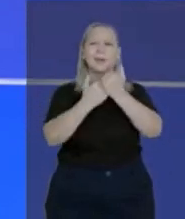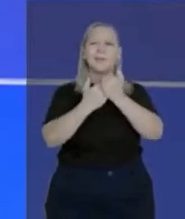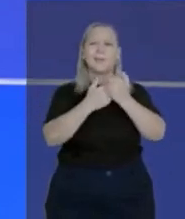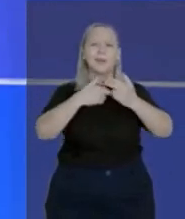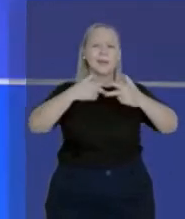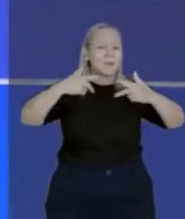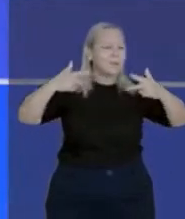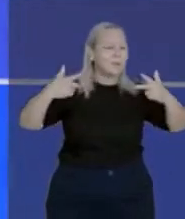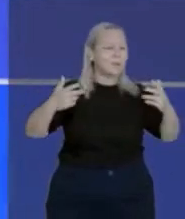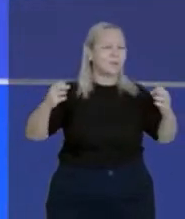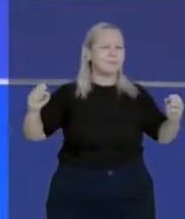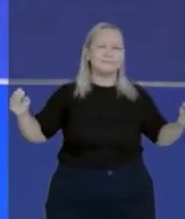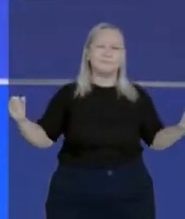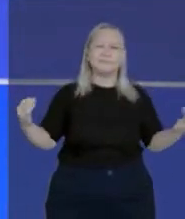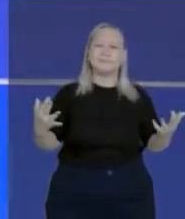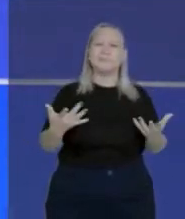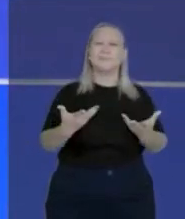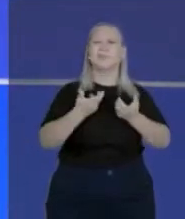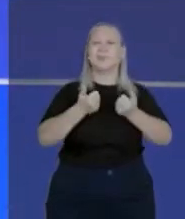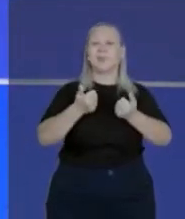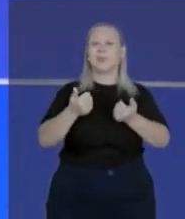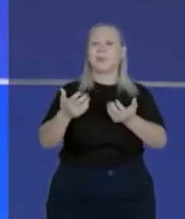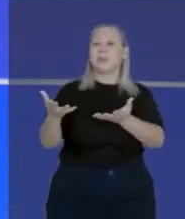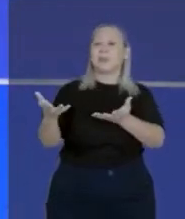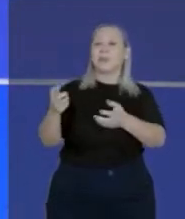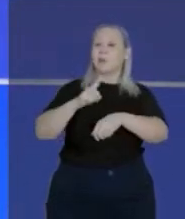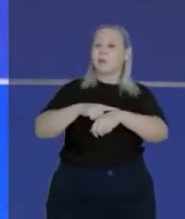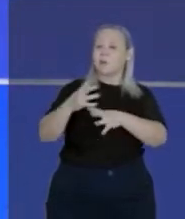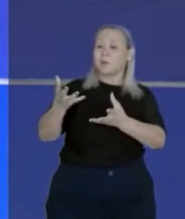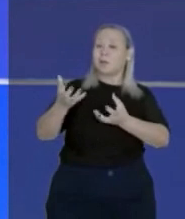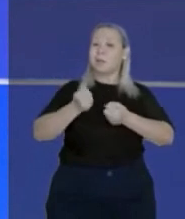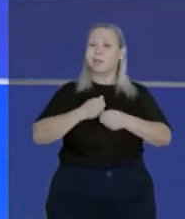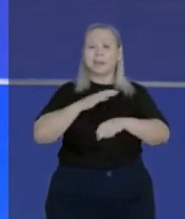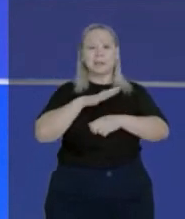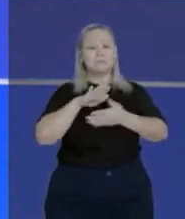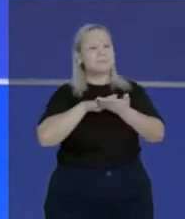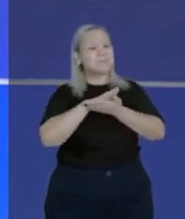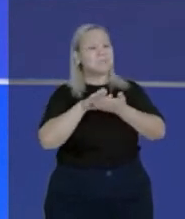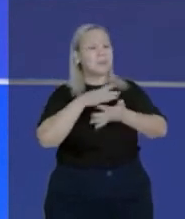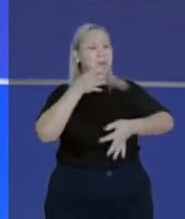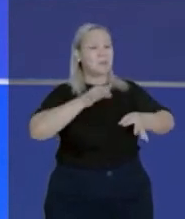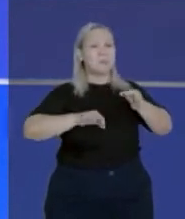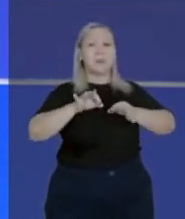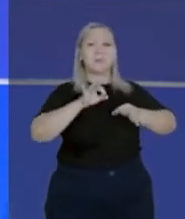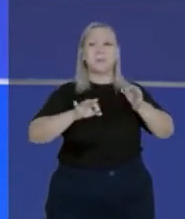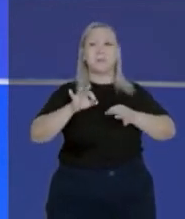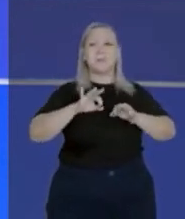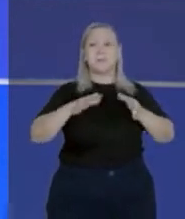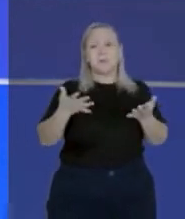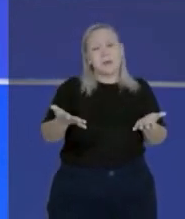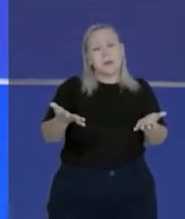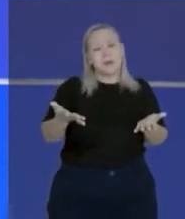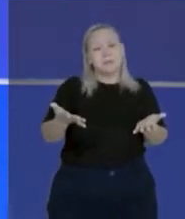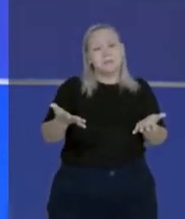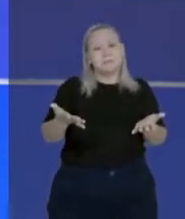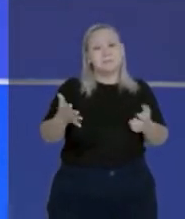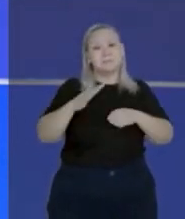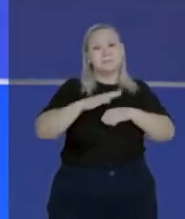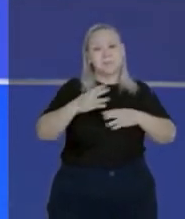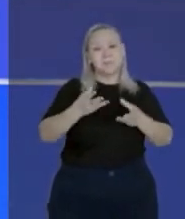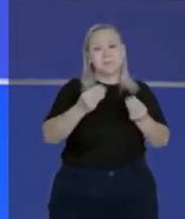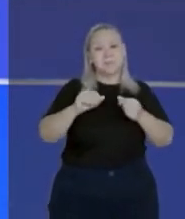ministro da Justiça e ele me condenou. Quando a gente perguntava qual era a razão da